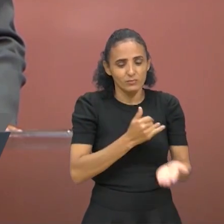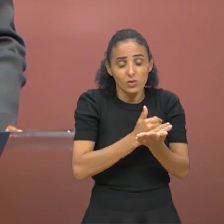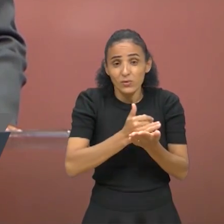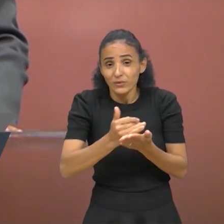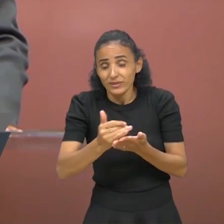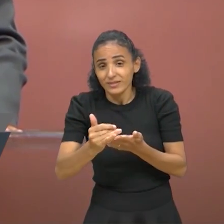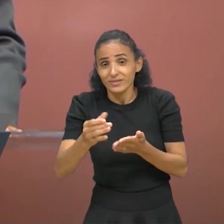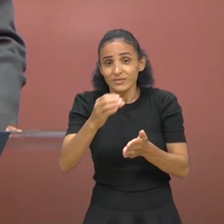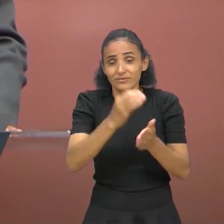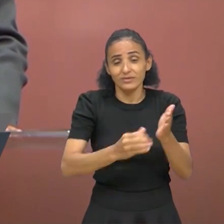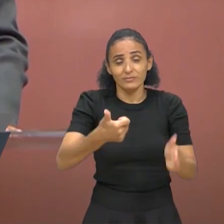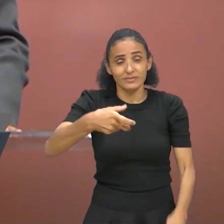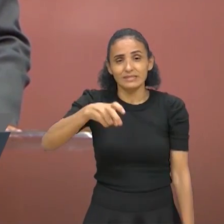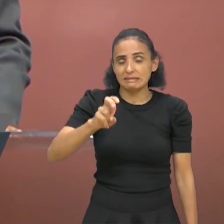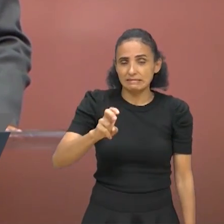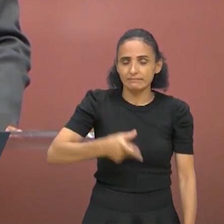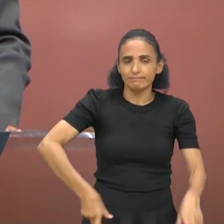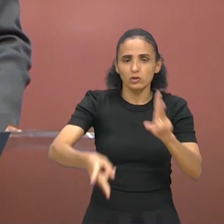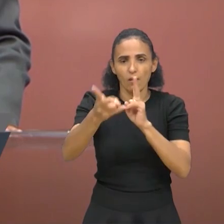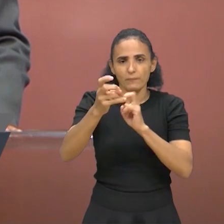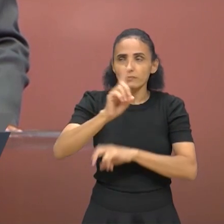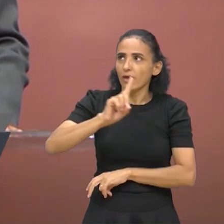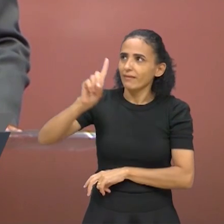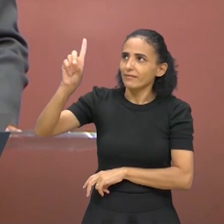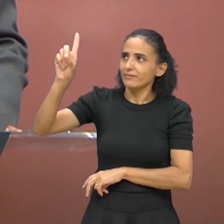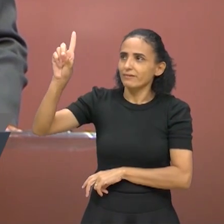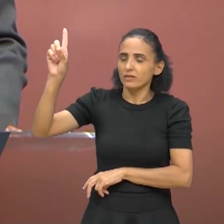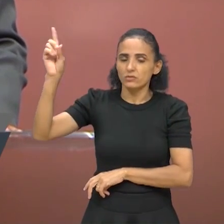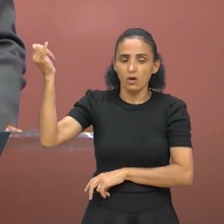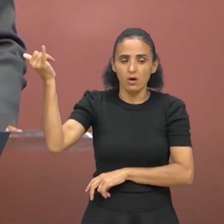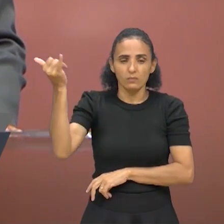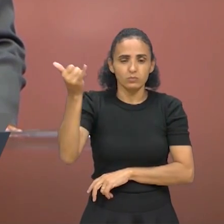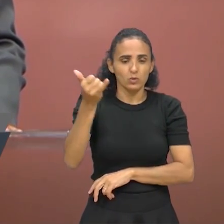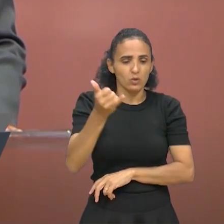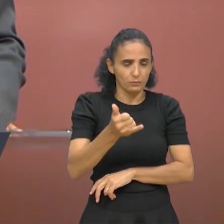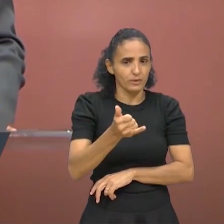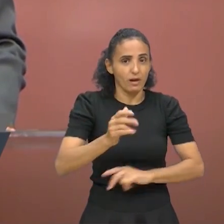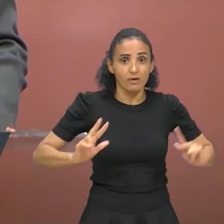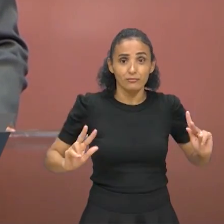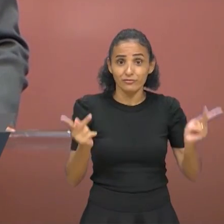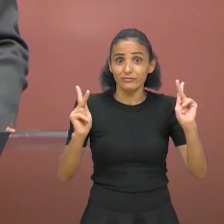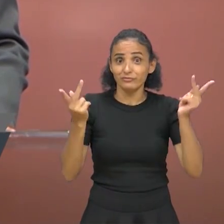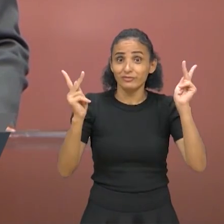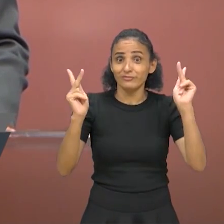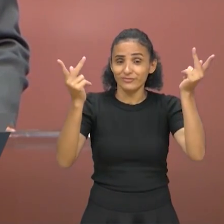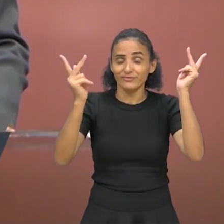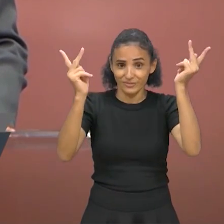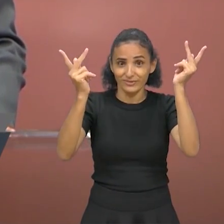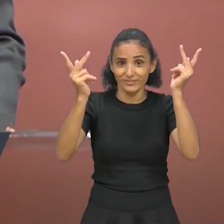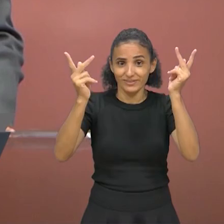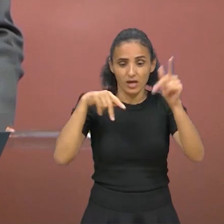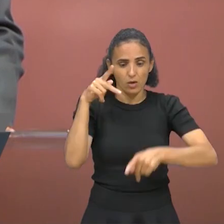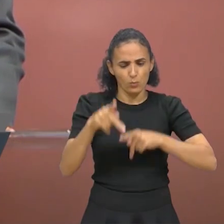capítulo 15, nós encontramos Deus dando uma das maiores vitórias da história da nação de